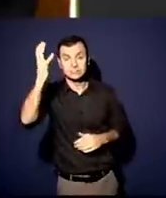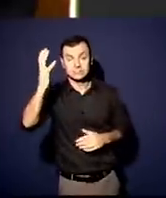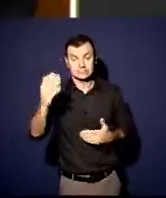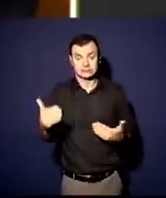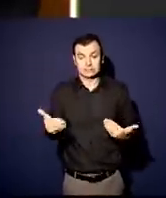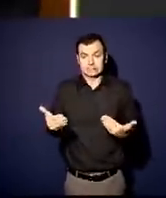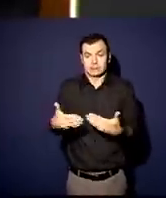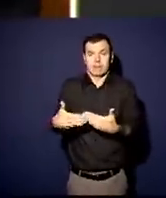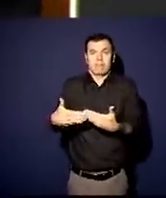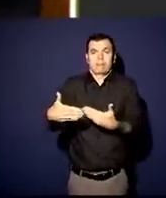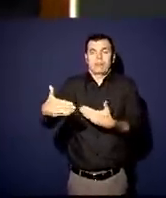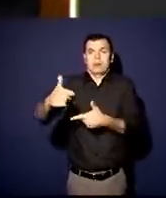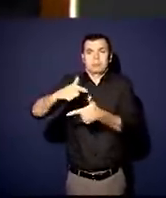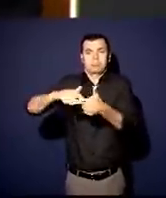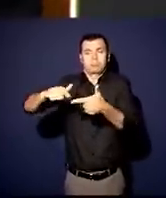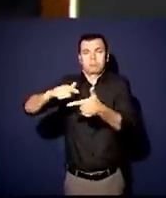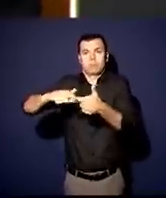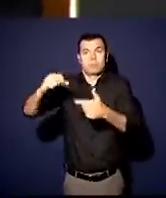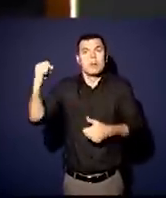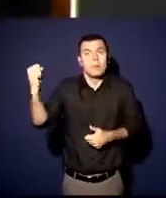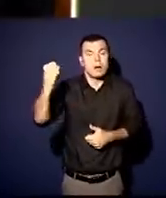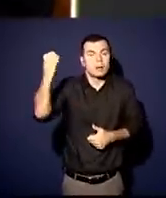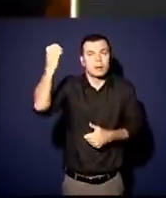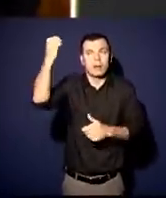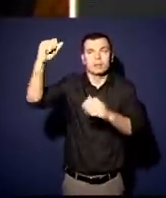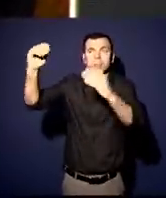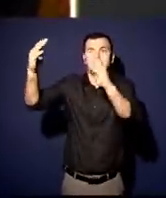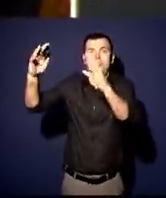uma desancoragem de inflação